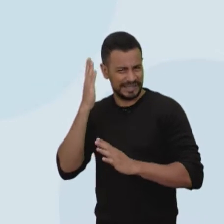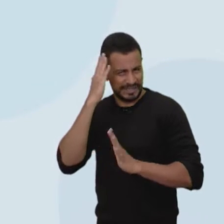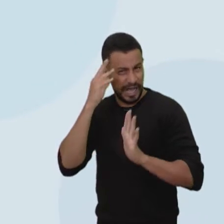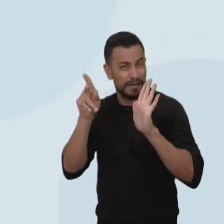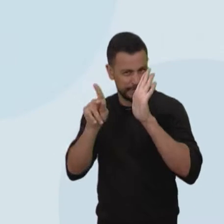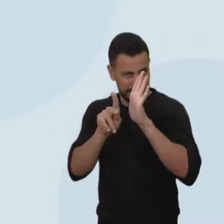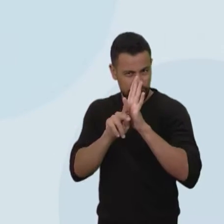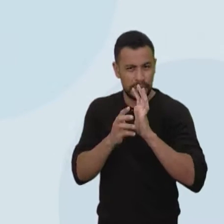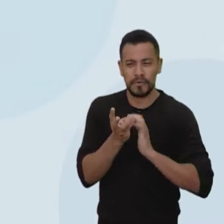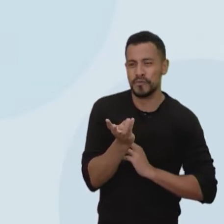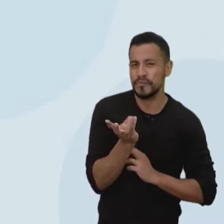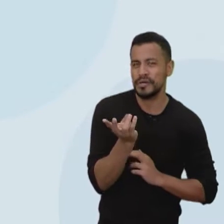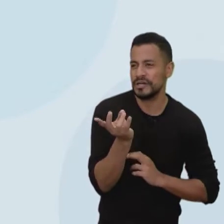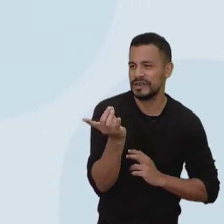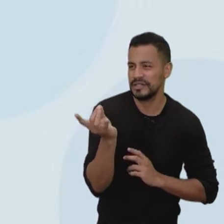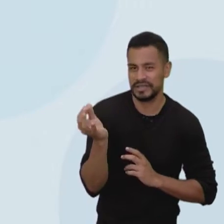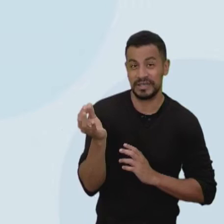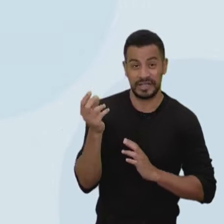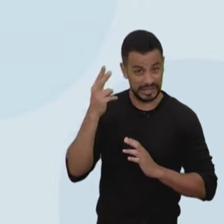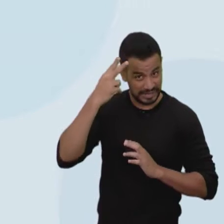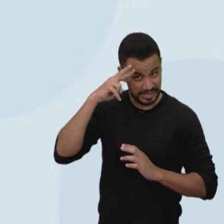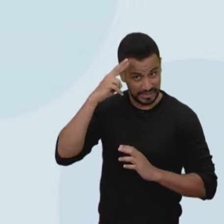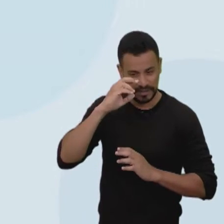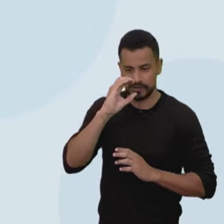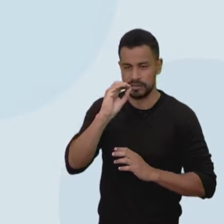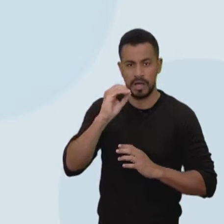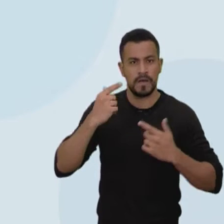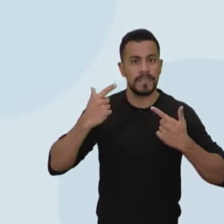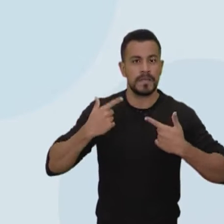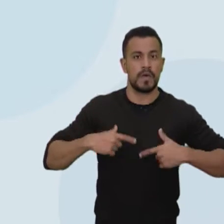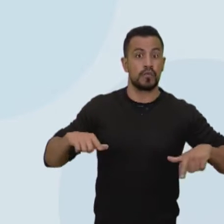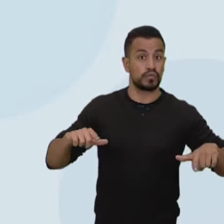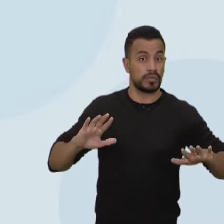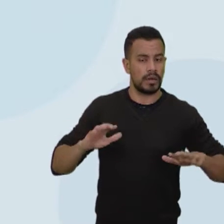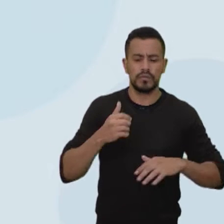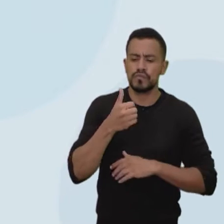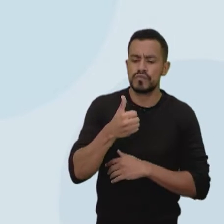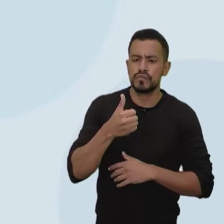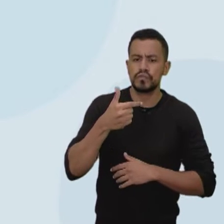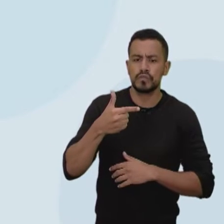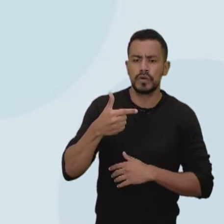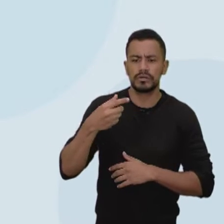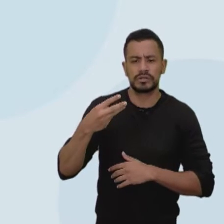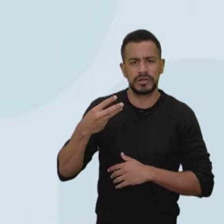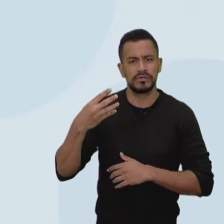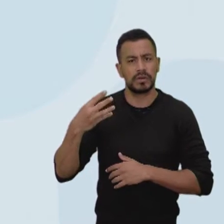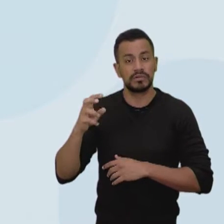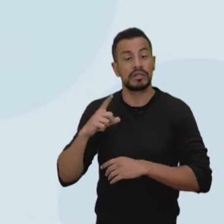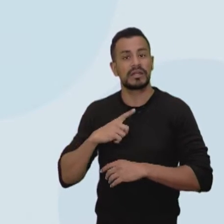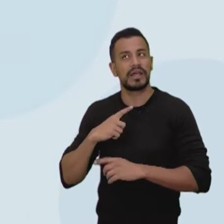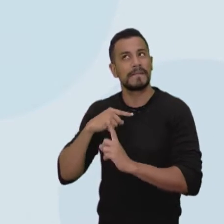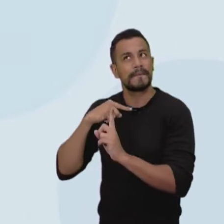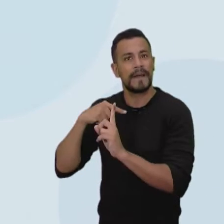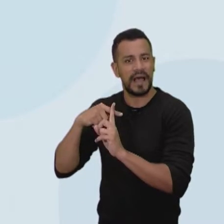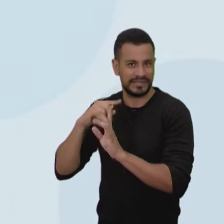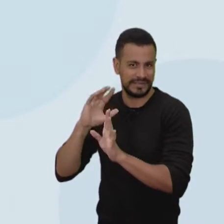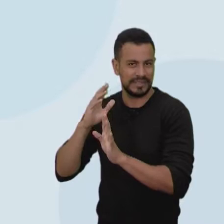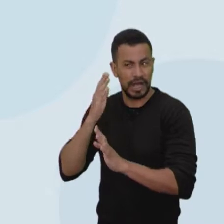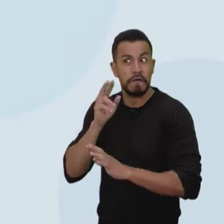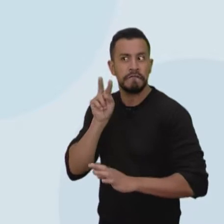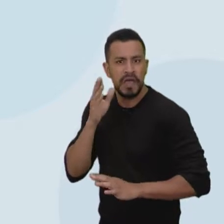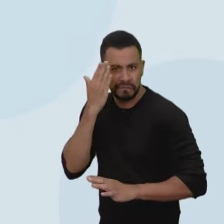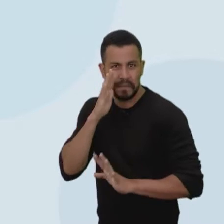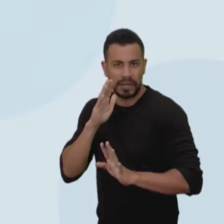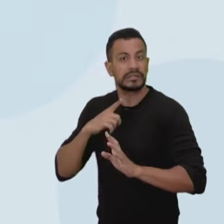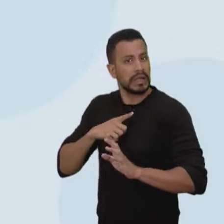os objetos. Lembrando que o 0 é neutro, né? E esse 1, 2, 3, 4, 5 tem um sinal de mais invisível aí na frente, mas tem. Tudo bem?